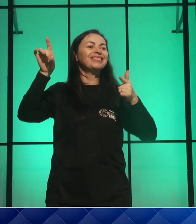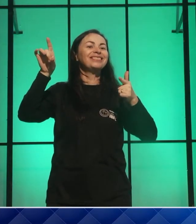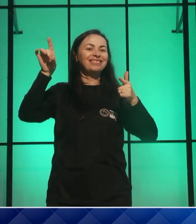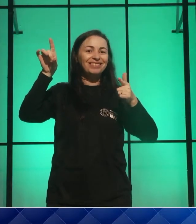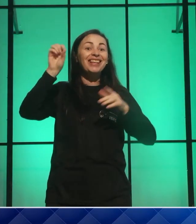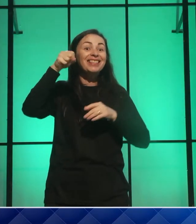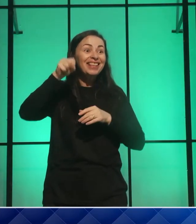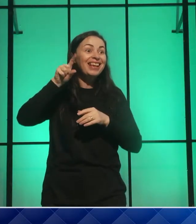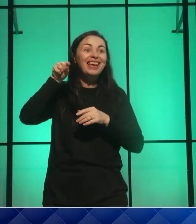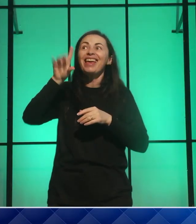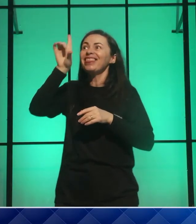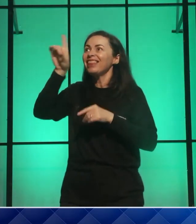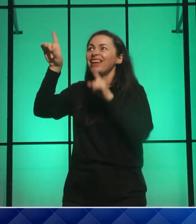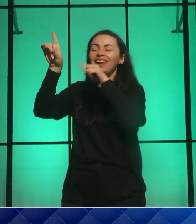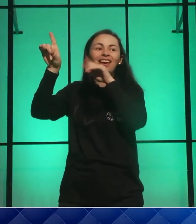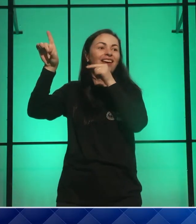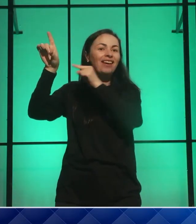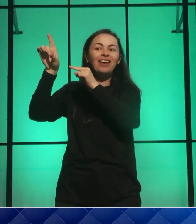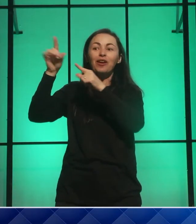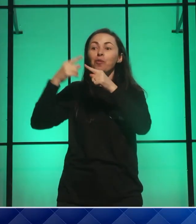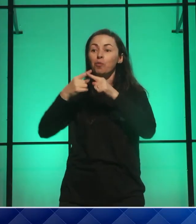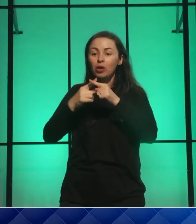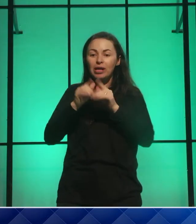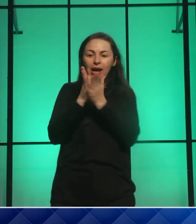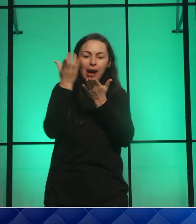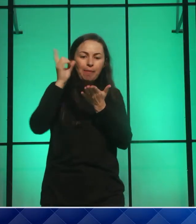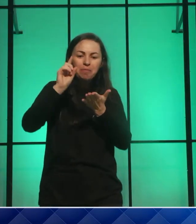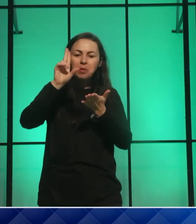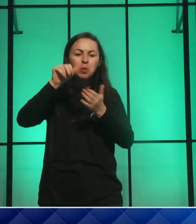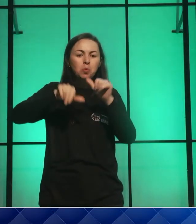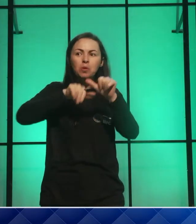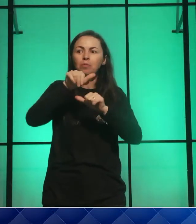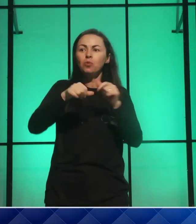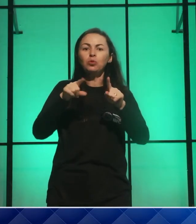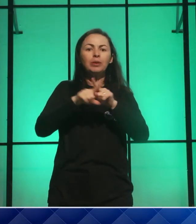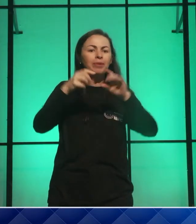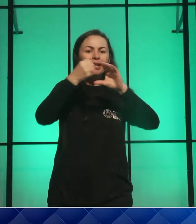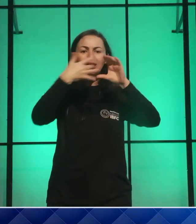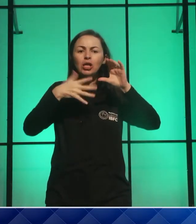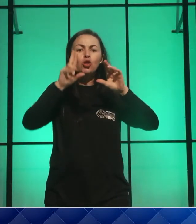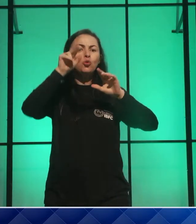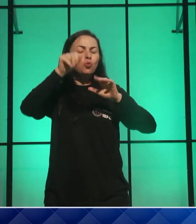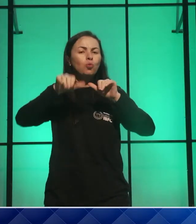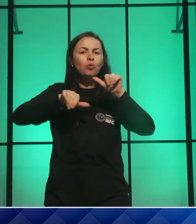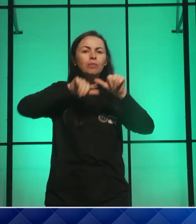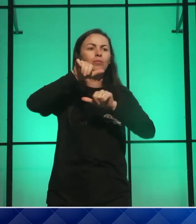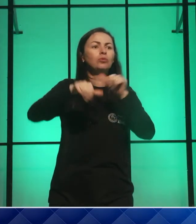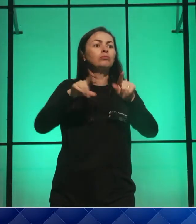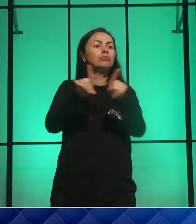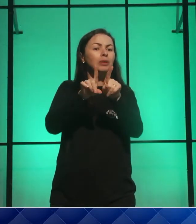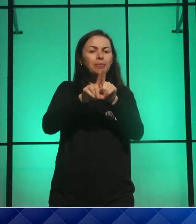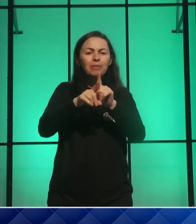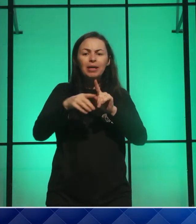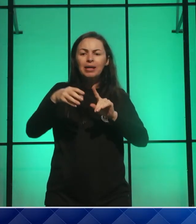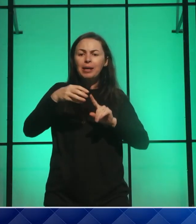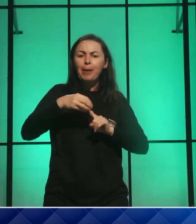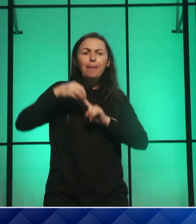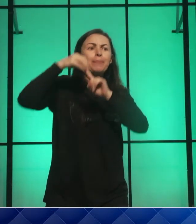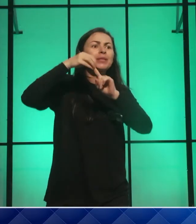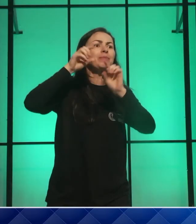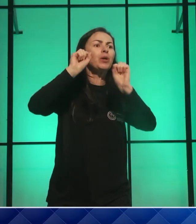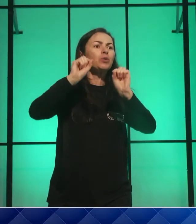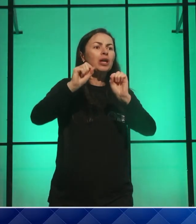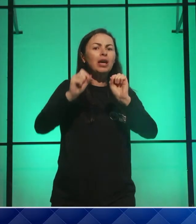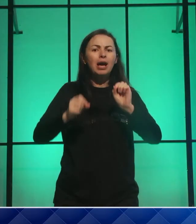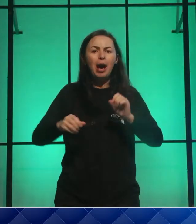Deus. A sua palavra não muda, o seu caráter não muda e, fundamentalmente, as promessas